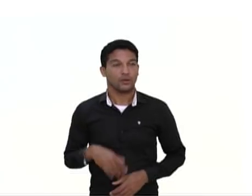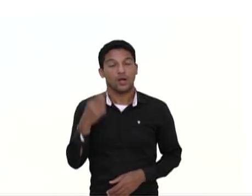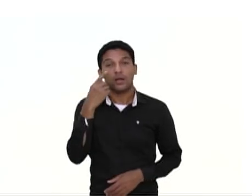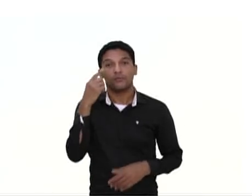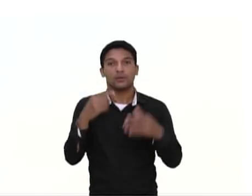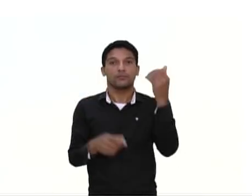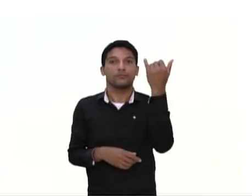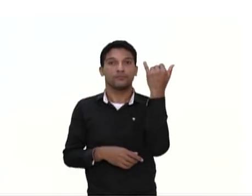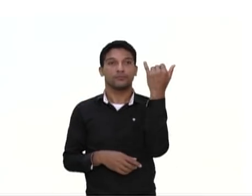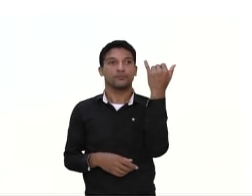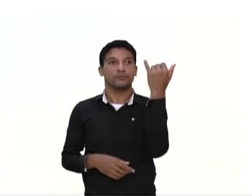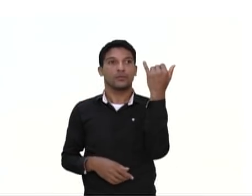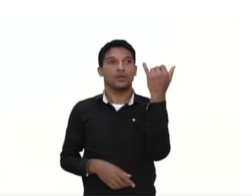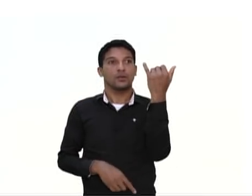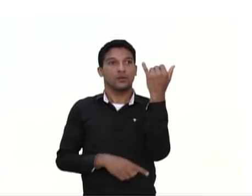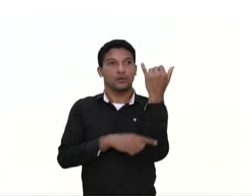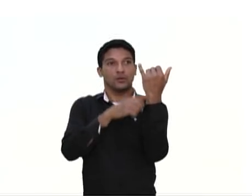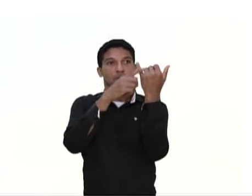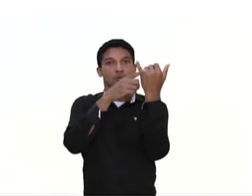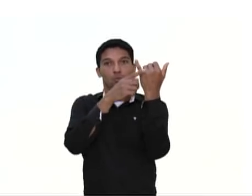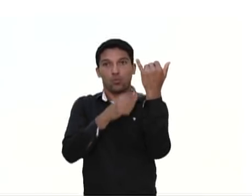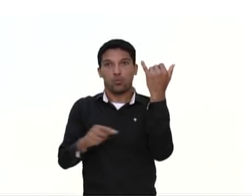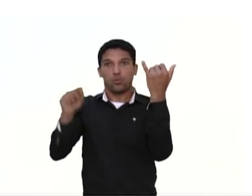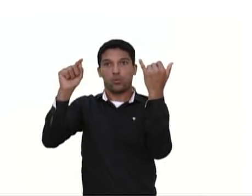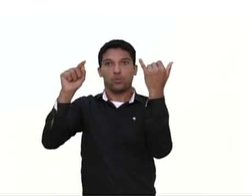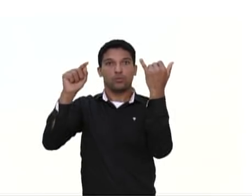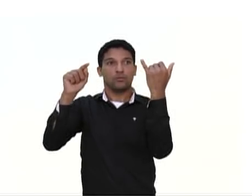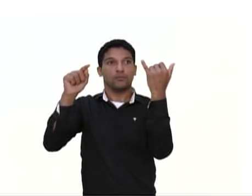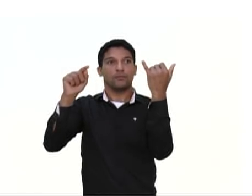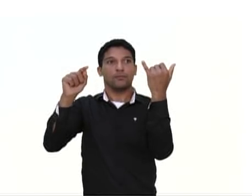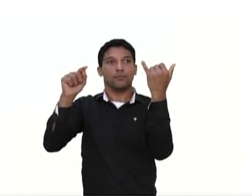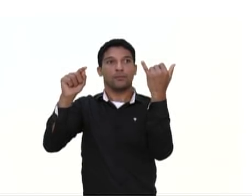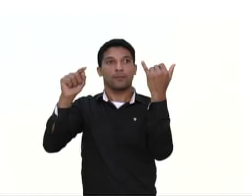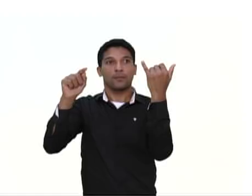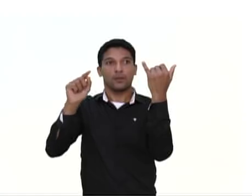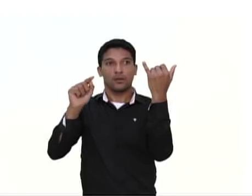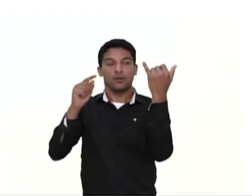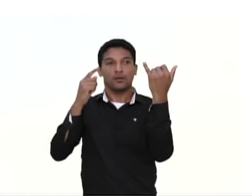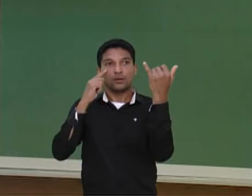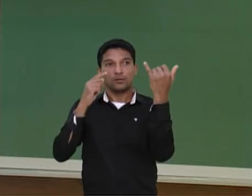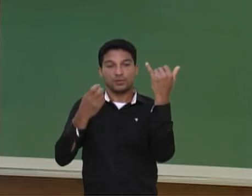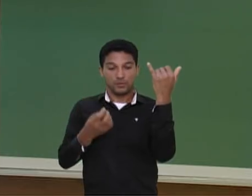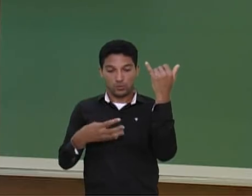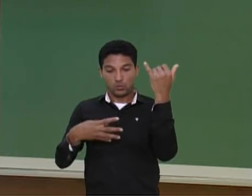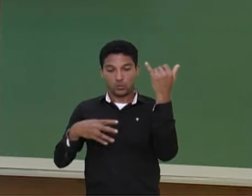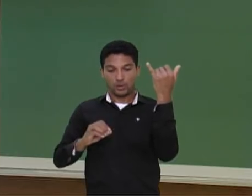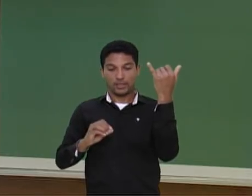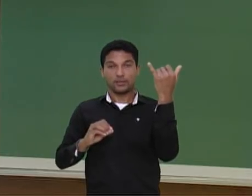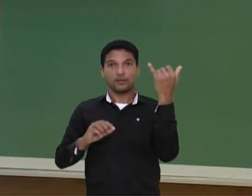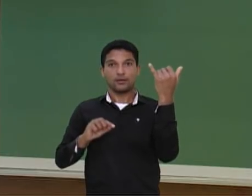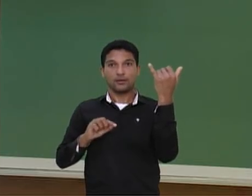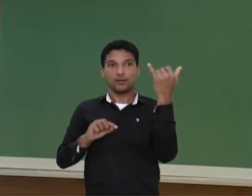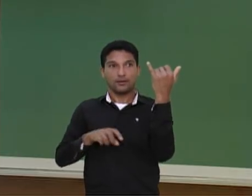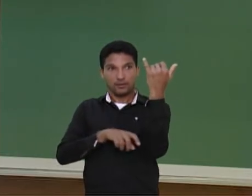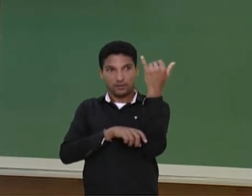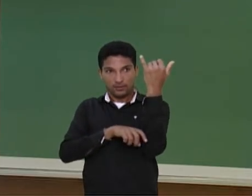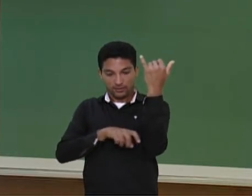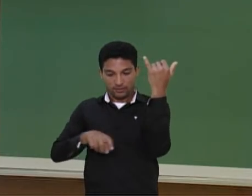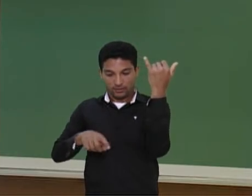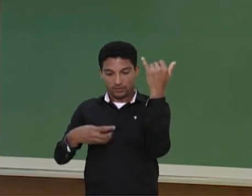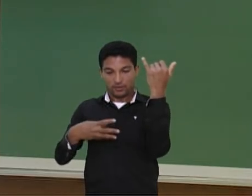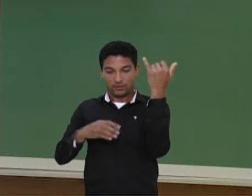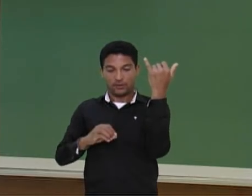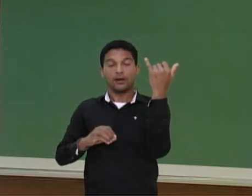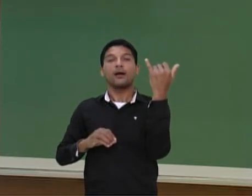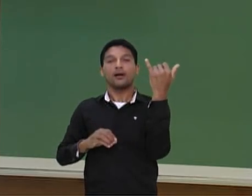aqui e o custo né custo mínimo quantidade para se produzir o custo mínimo para se obter o